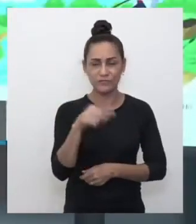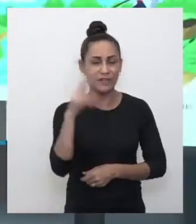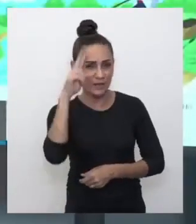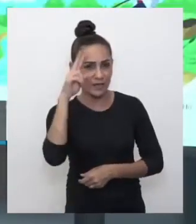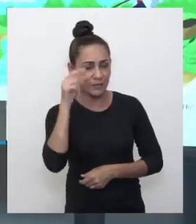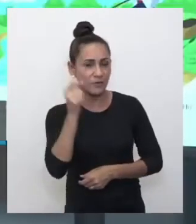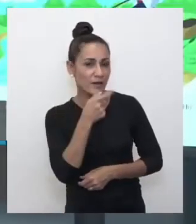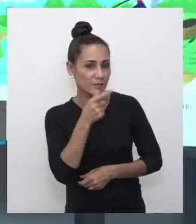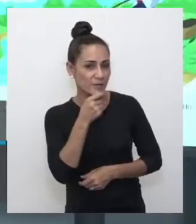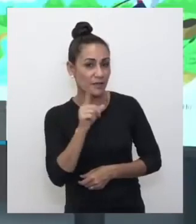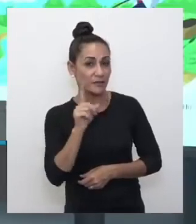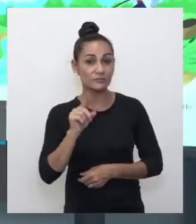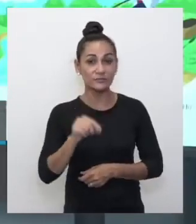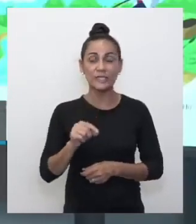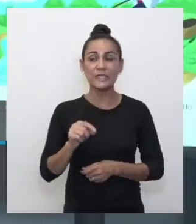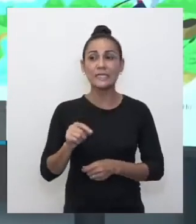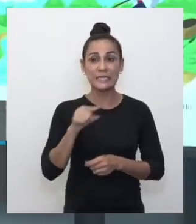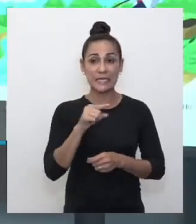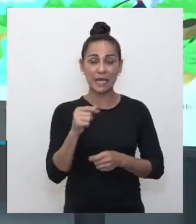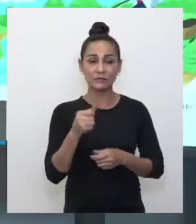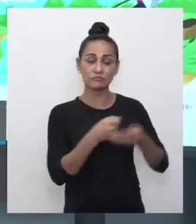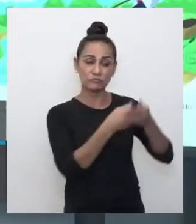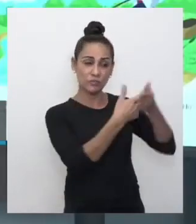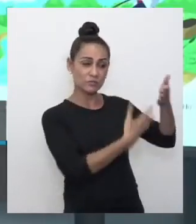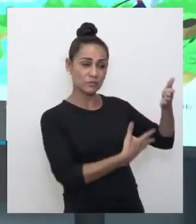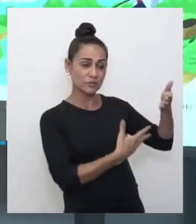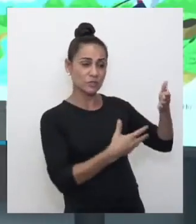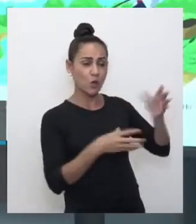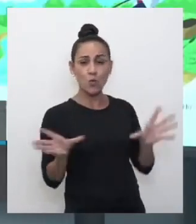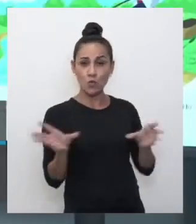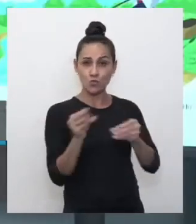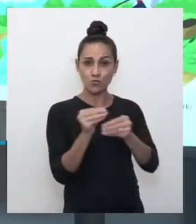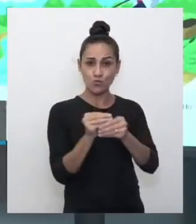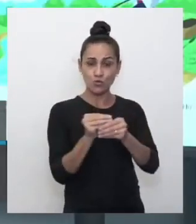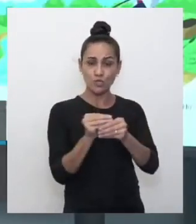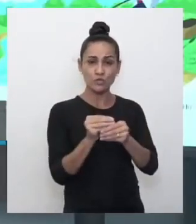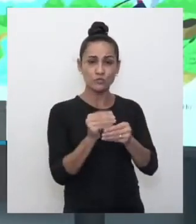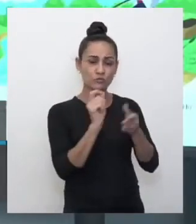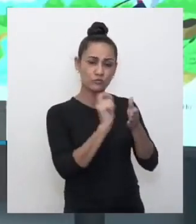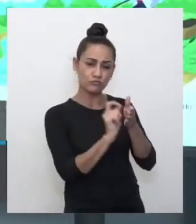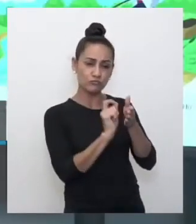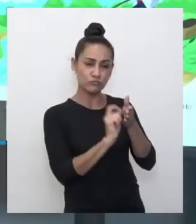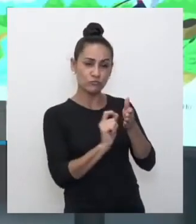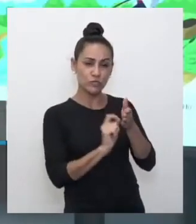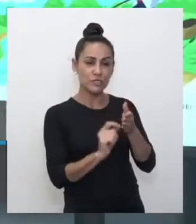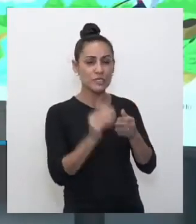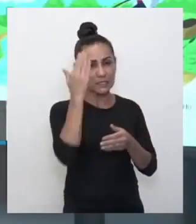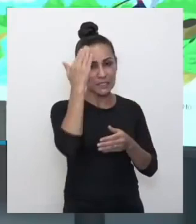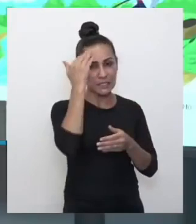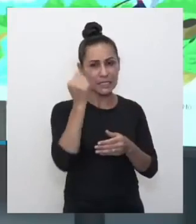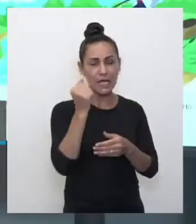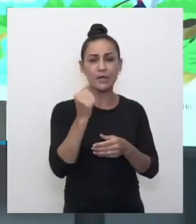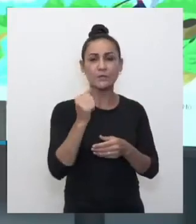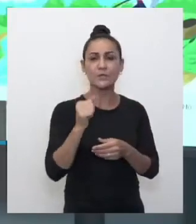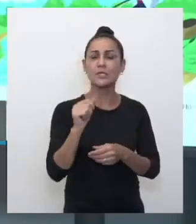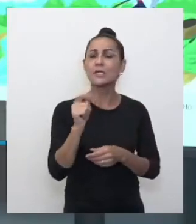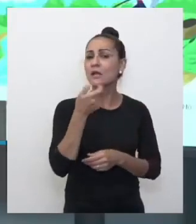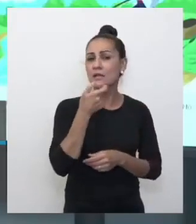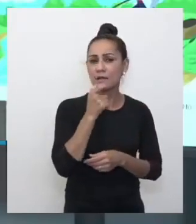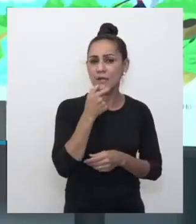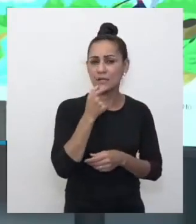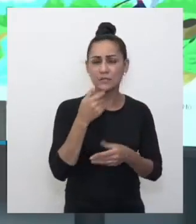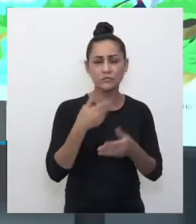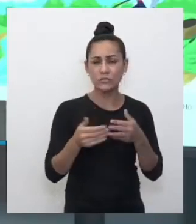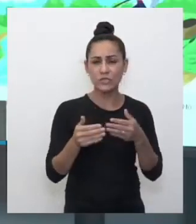piada ali, e tentem escrever no chat para a gente, resumidamente, o que ela era. Se você sabe escrever em inglês, manda em inglês. Se não